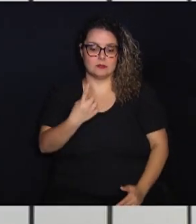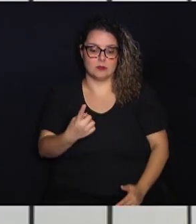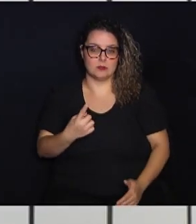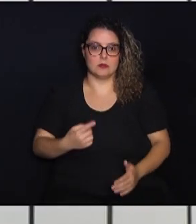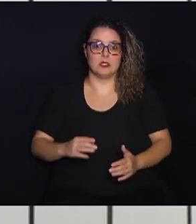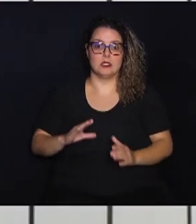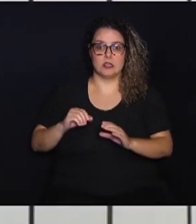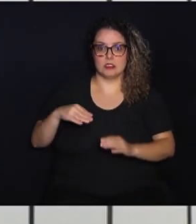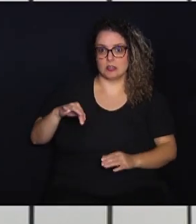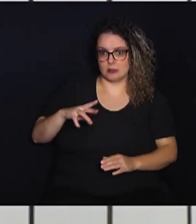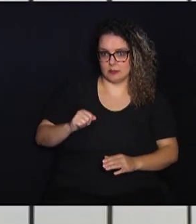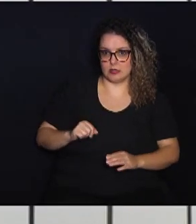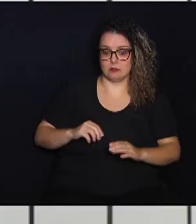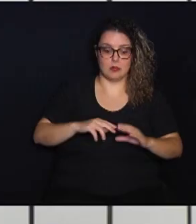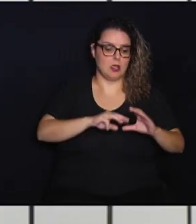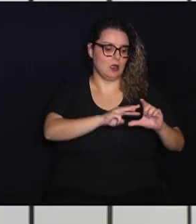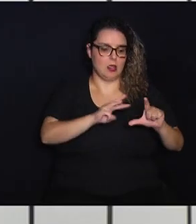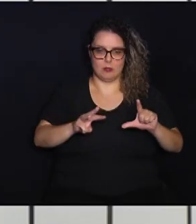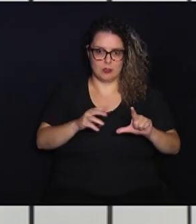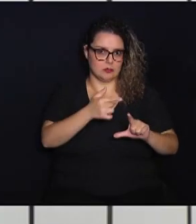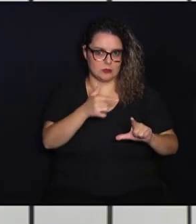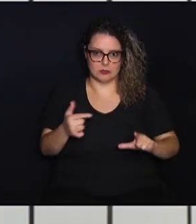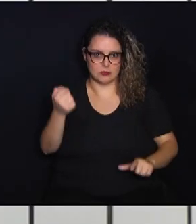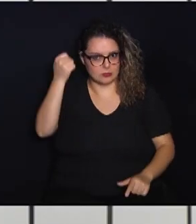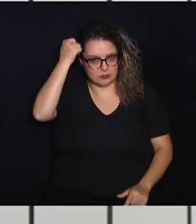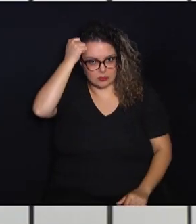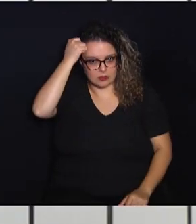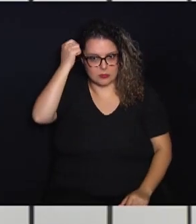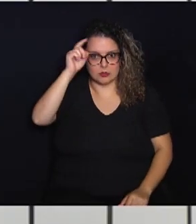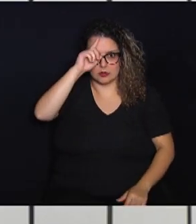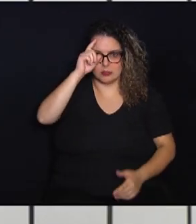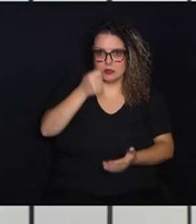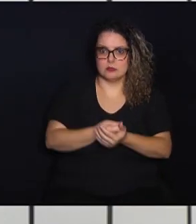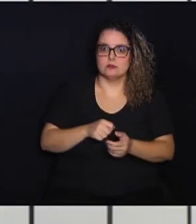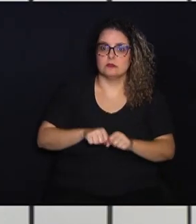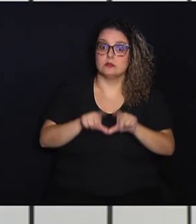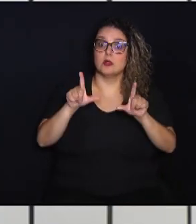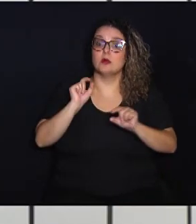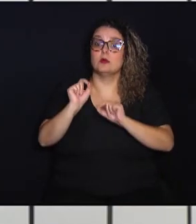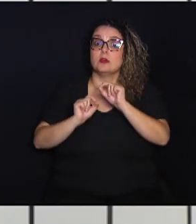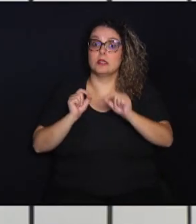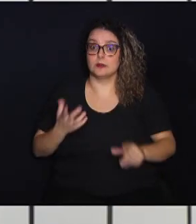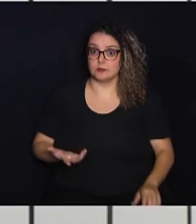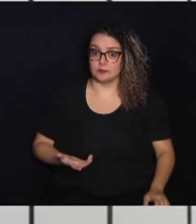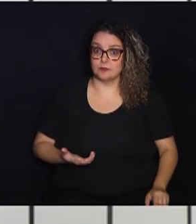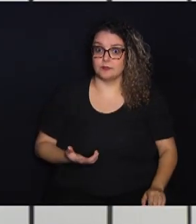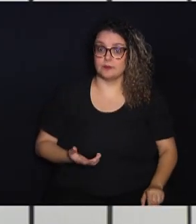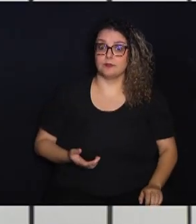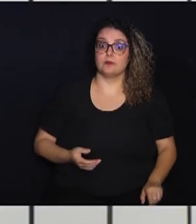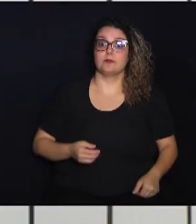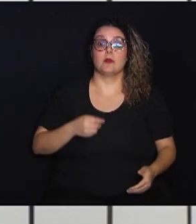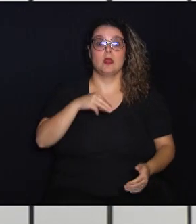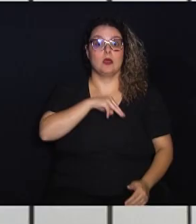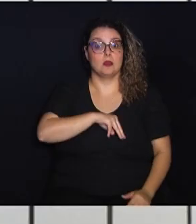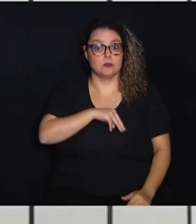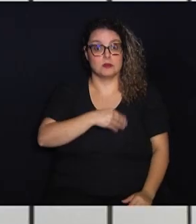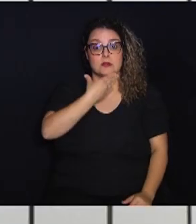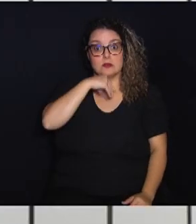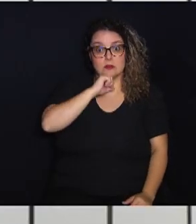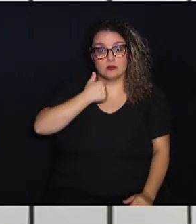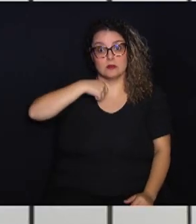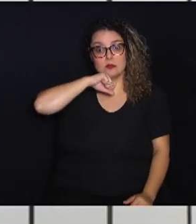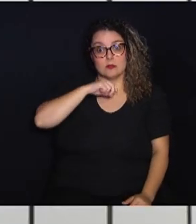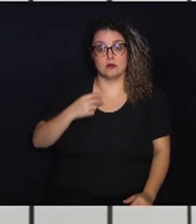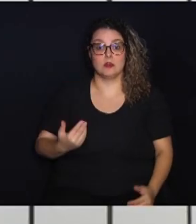a plataforma não teve culpa e a decisão destacou que o dever dos pais e responsáveis